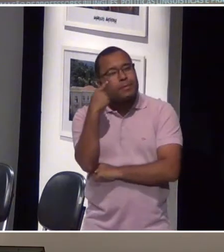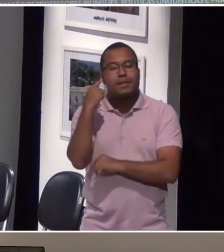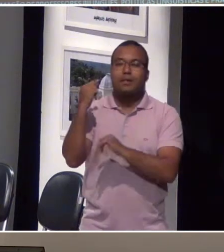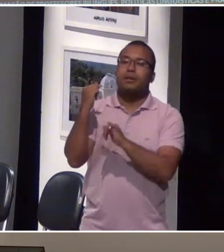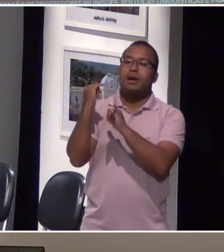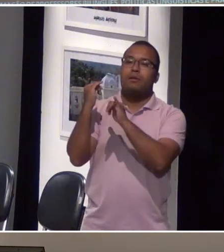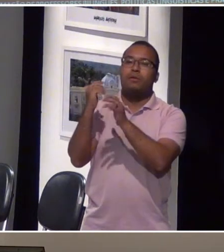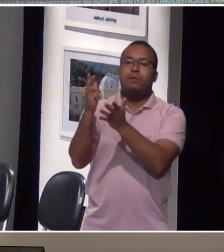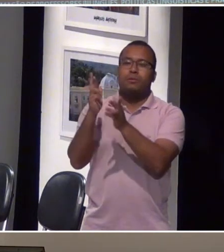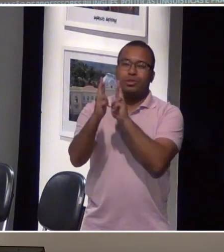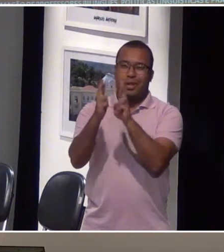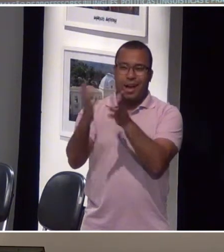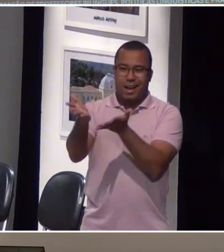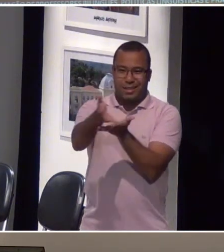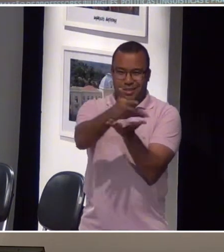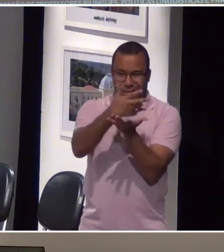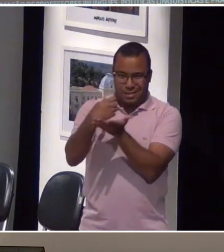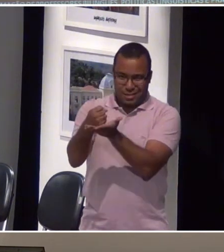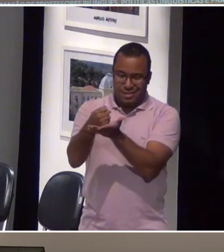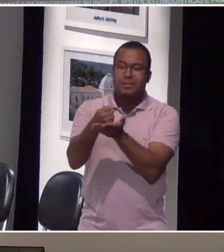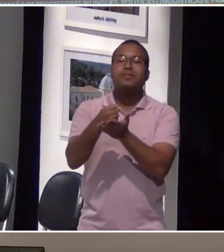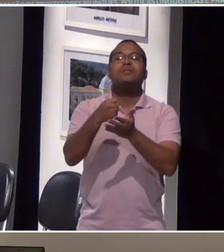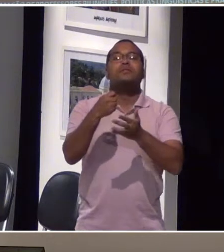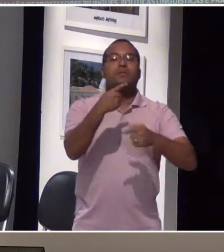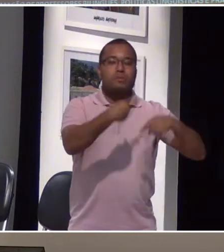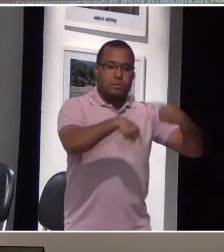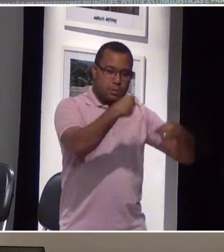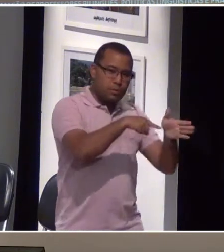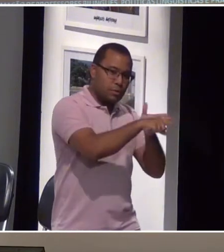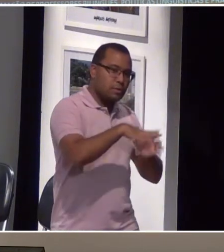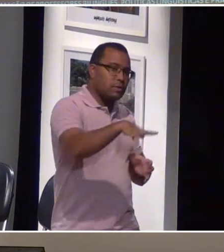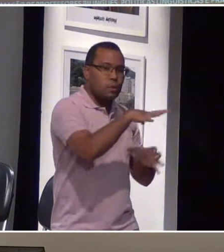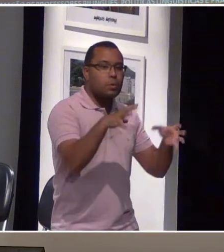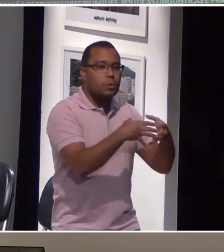alguns dados assim que a gente vem produzindo em pesquisas no Rio Grande do Sul.